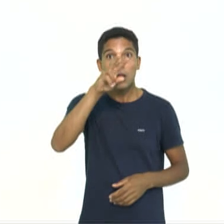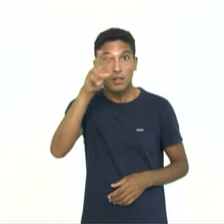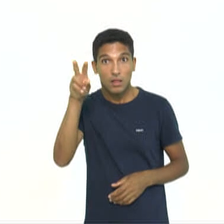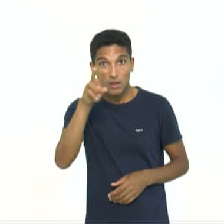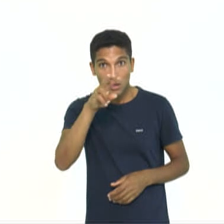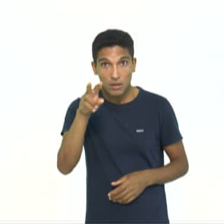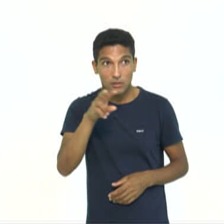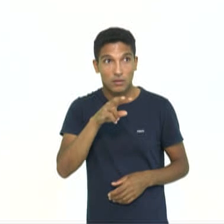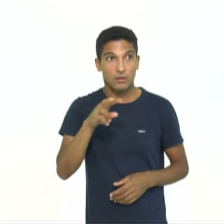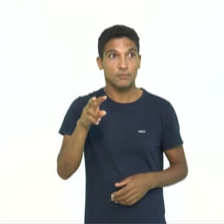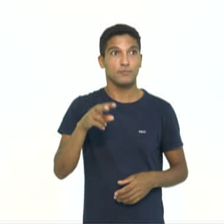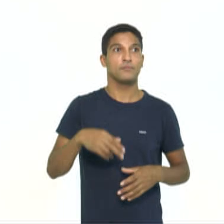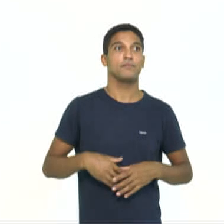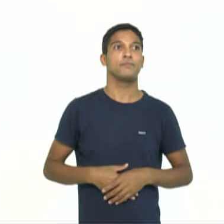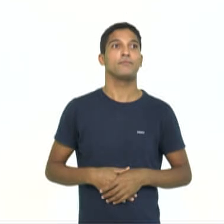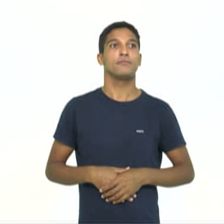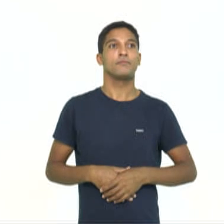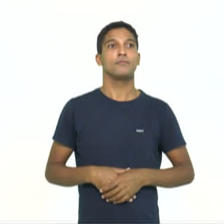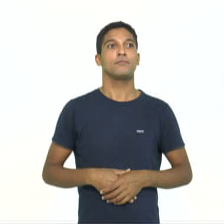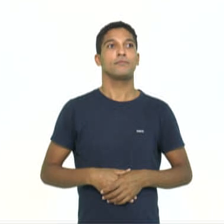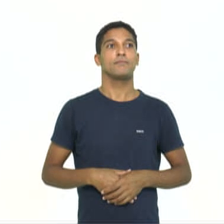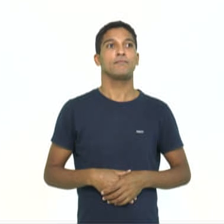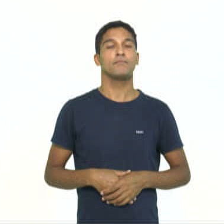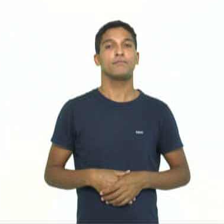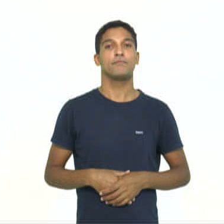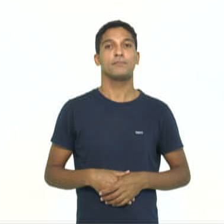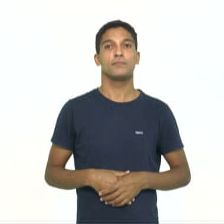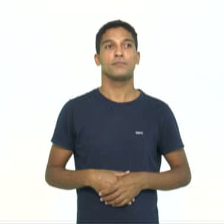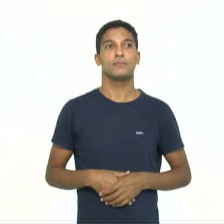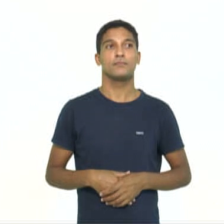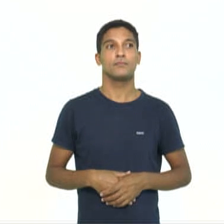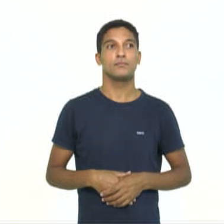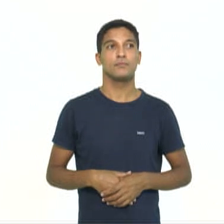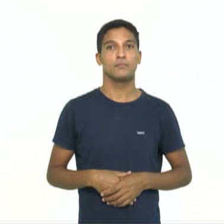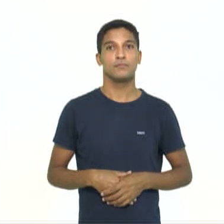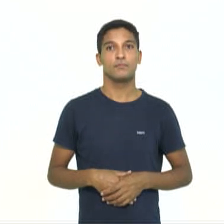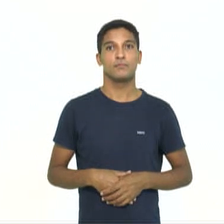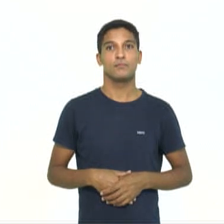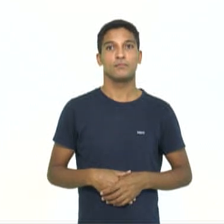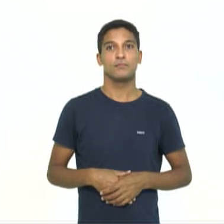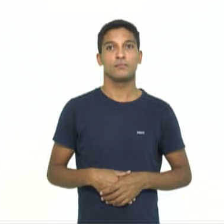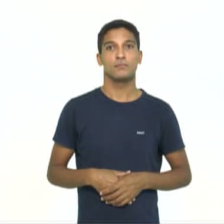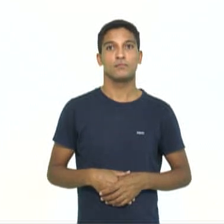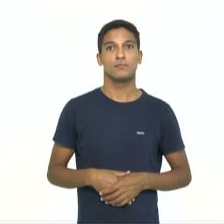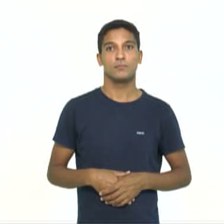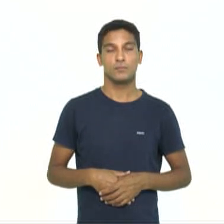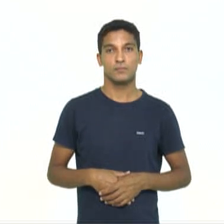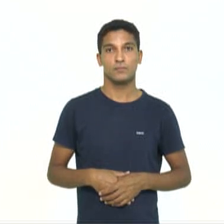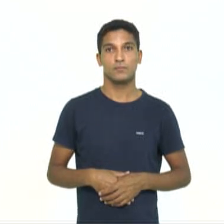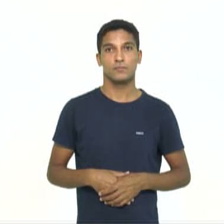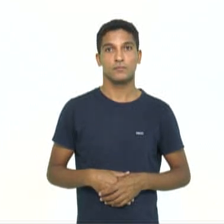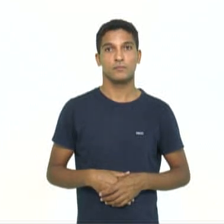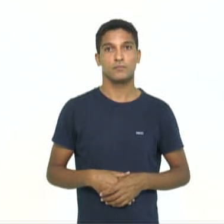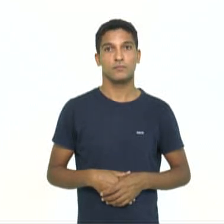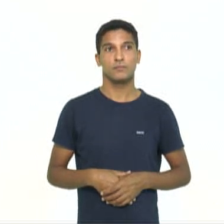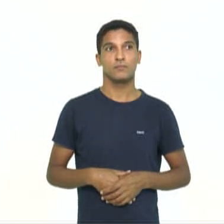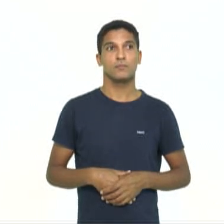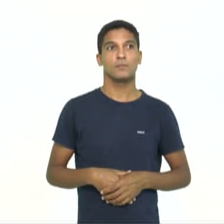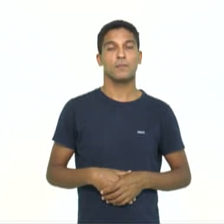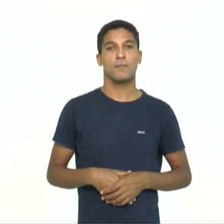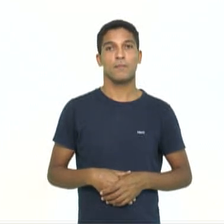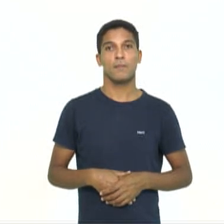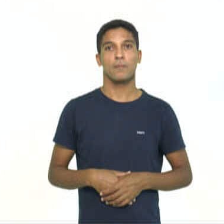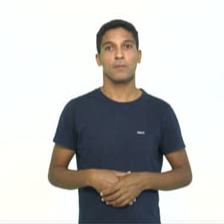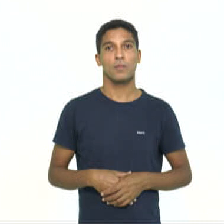abaixo da canção Bienal de Zé Cabaleiro. Desmaterializando a obra de arte no fim do milênio, faço